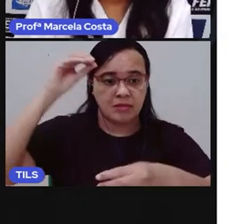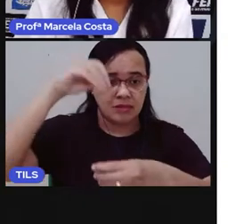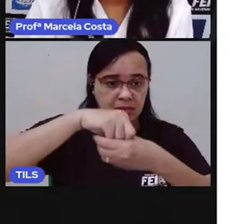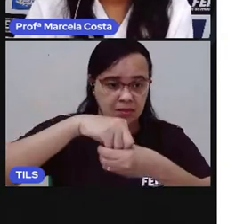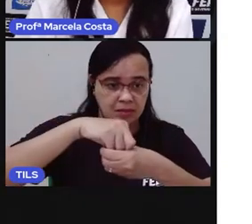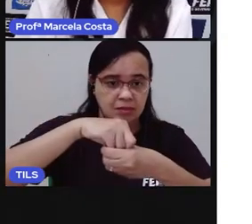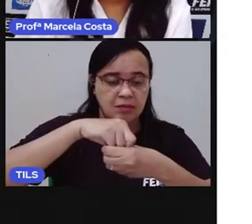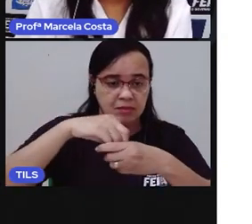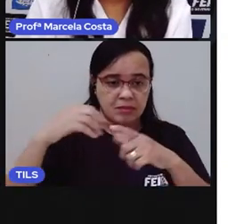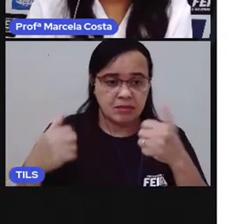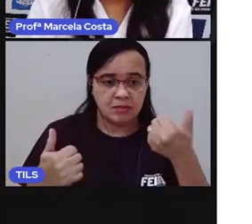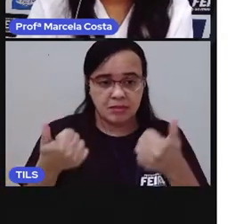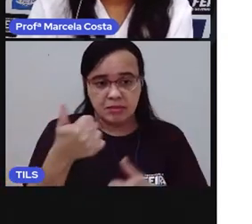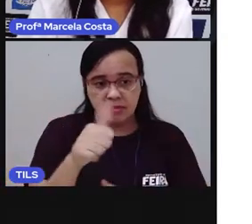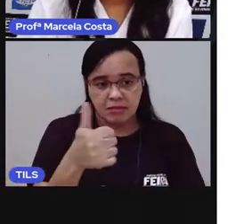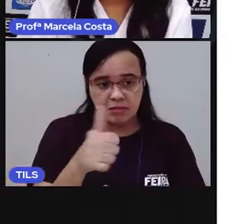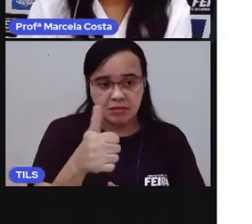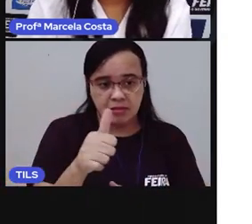Onze,